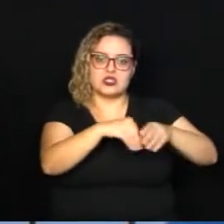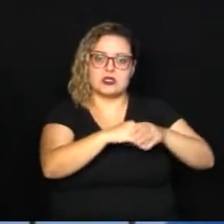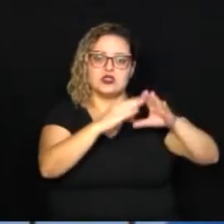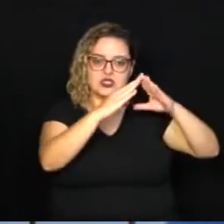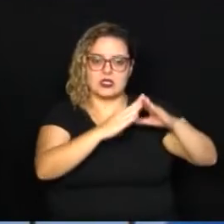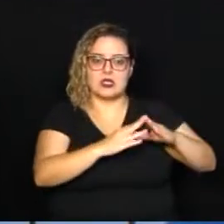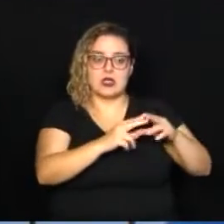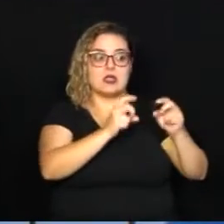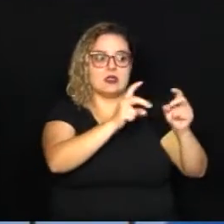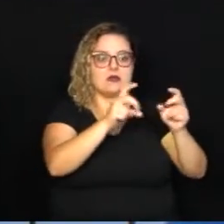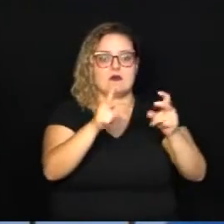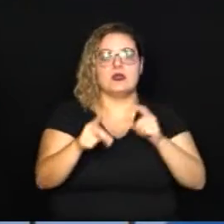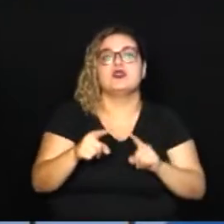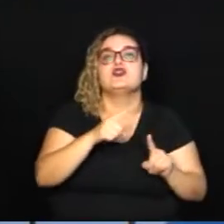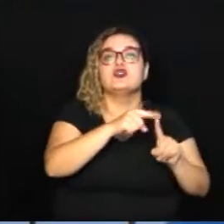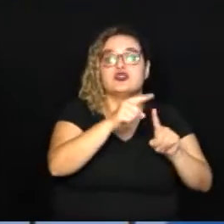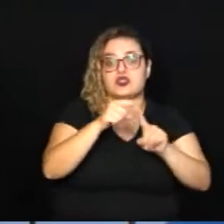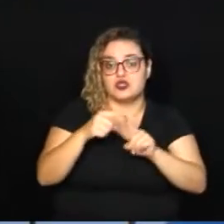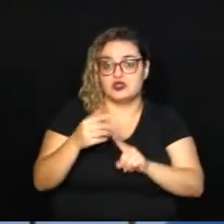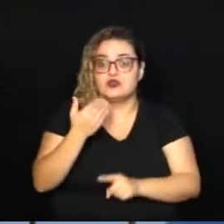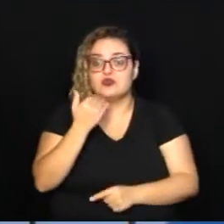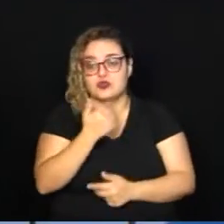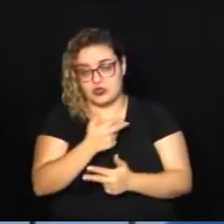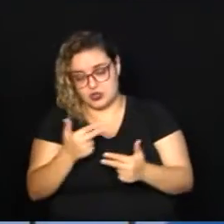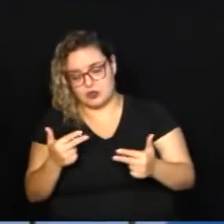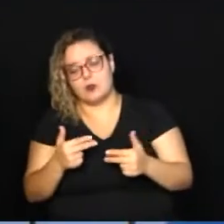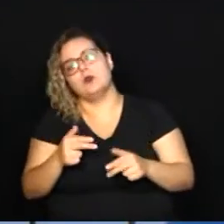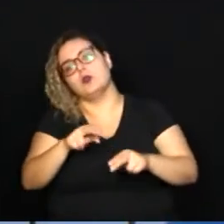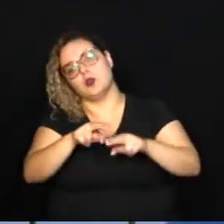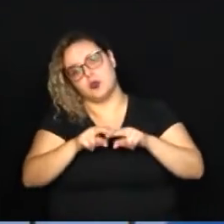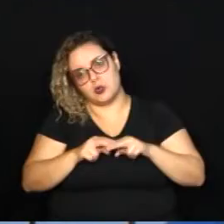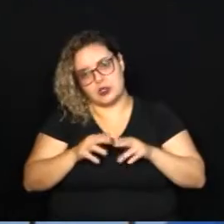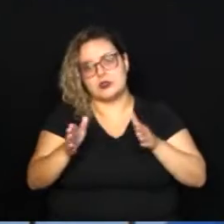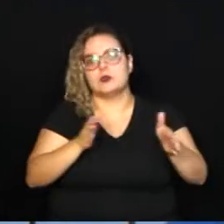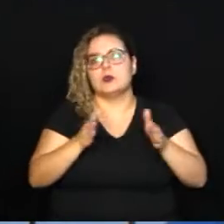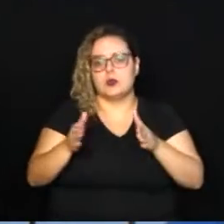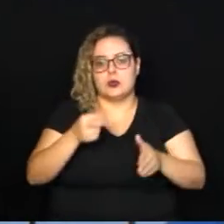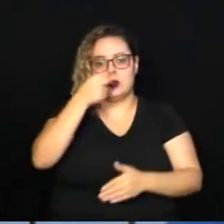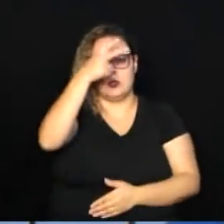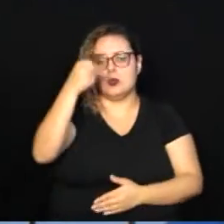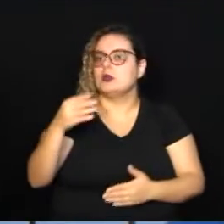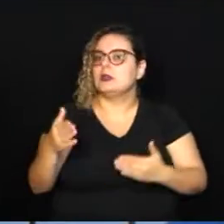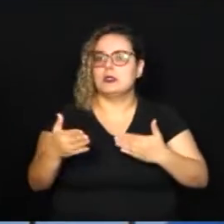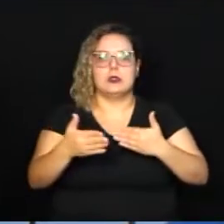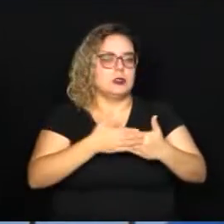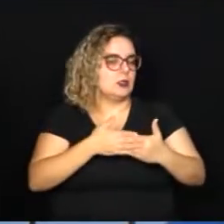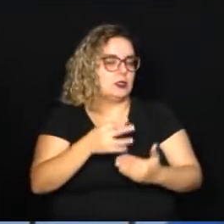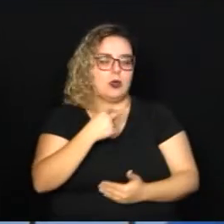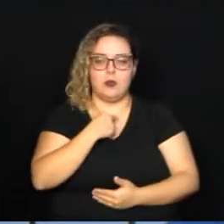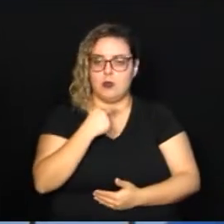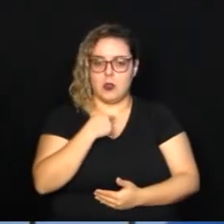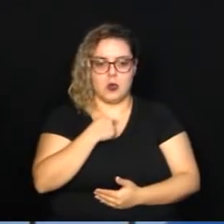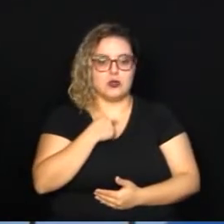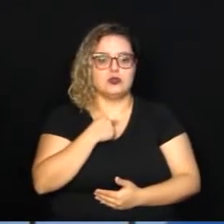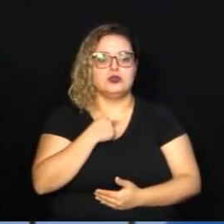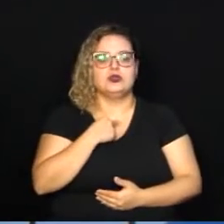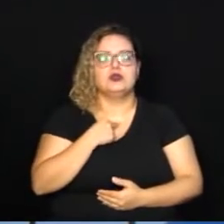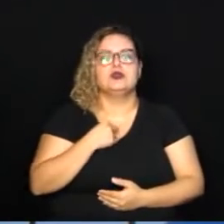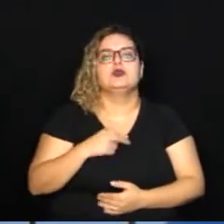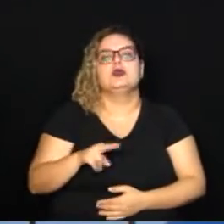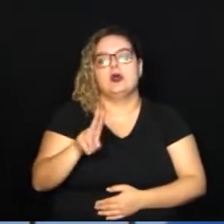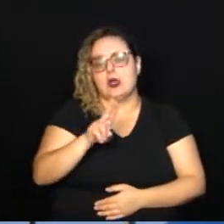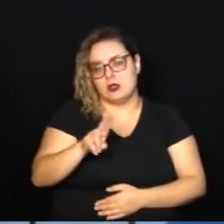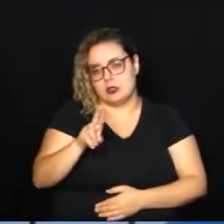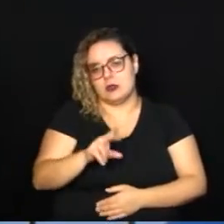vende algum tipo de alimento, é por isso que, nesse momento, a prefeitura não pode fechar essa loja, então ela está